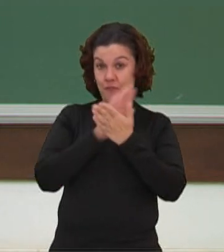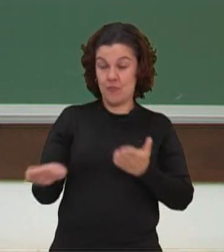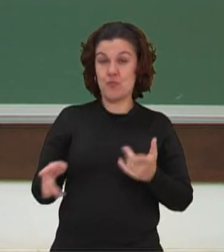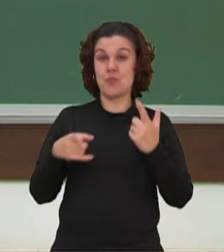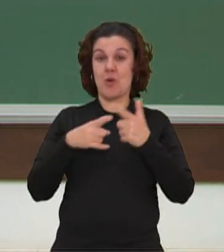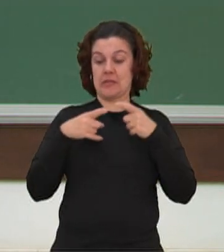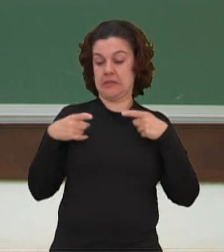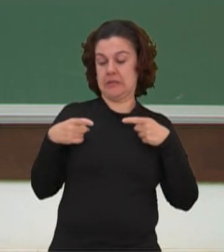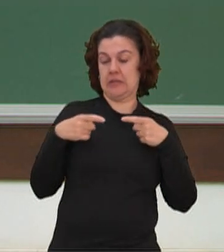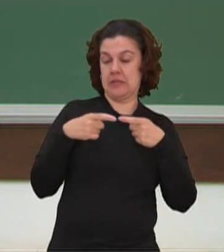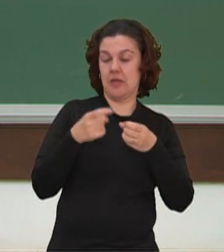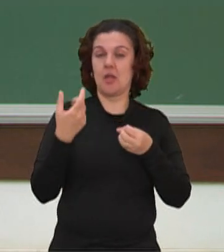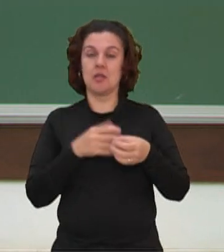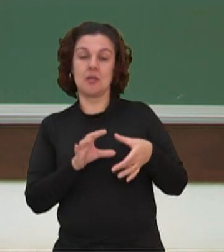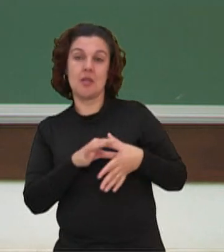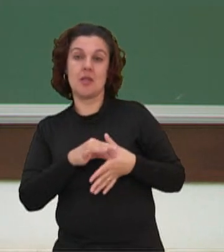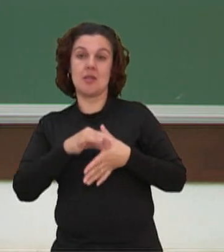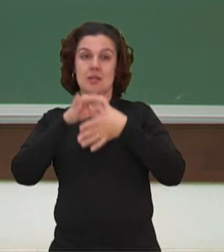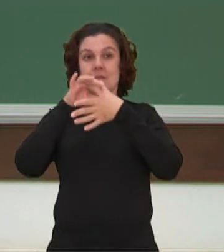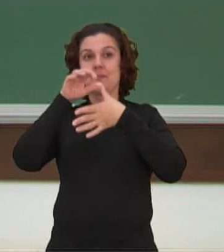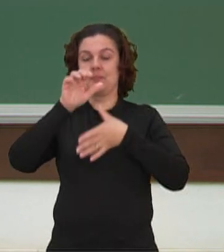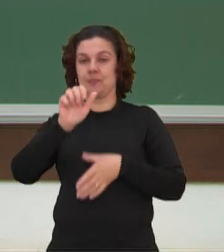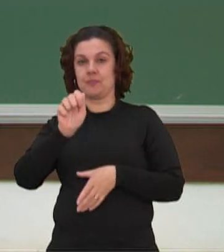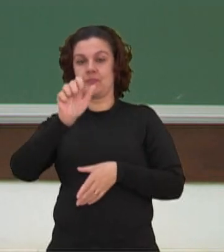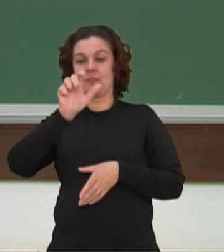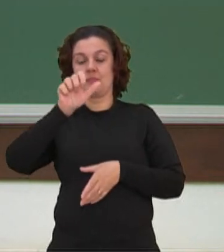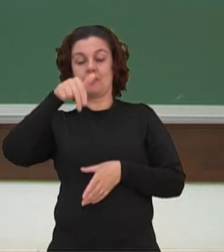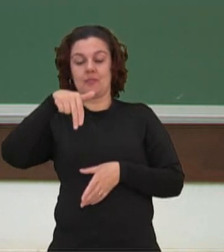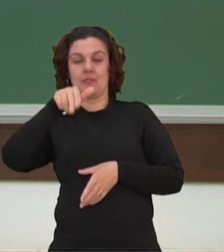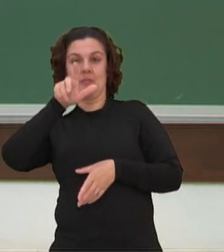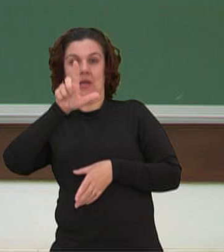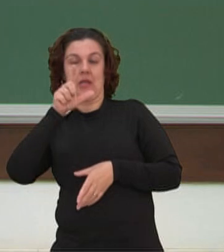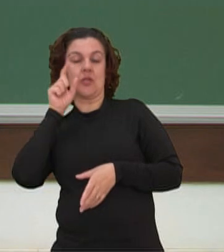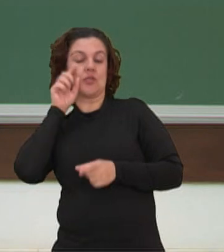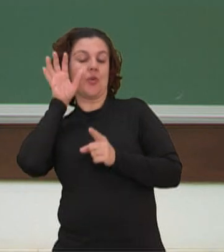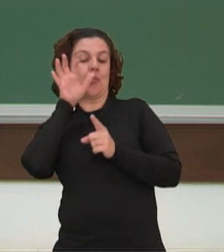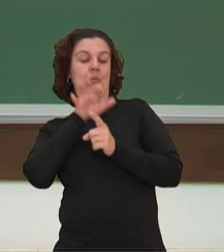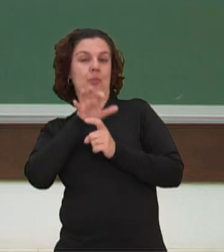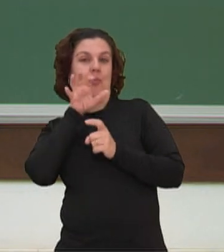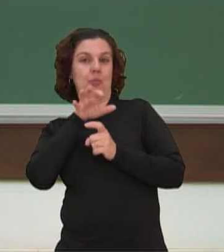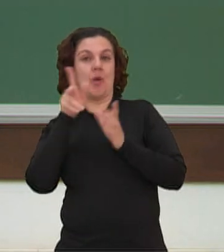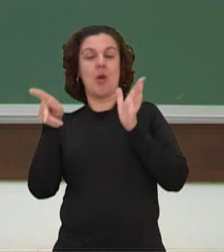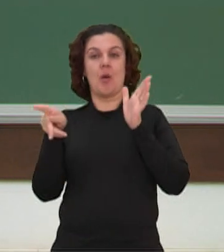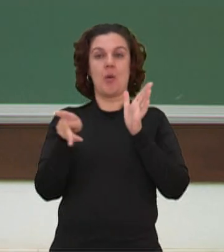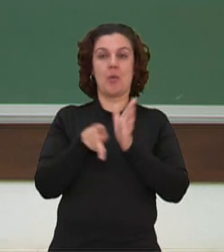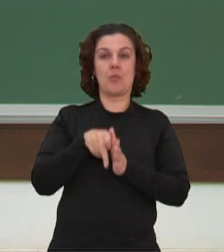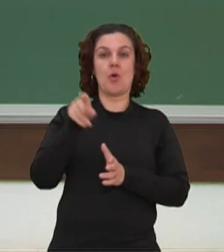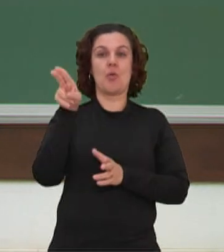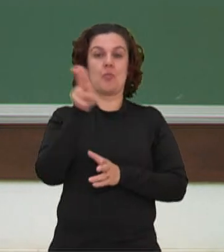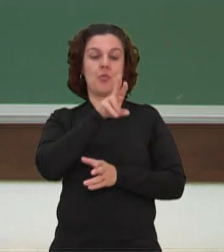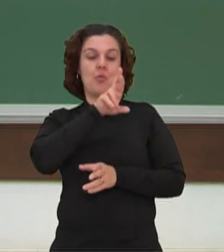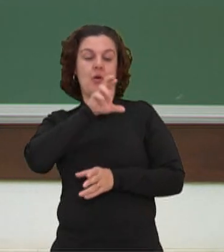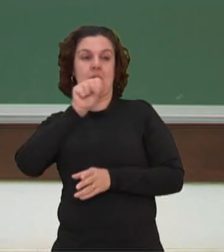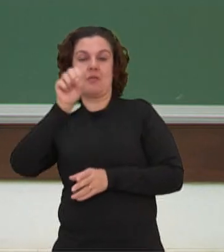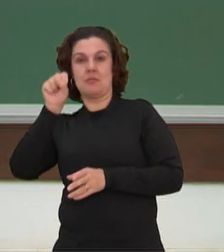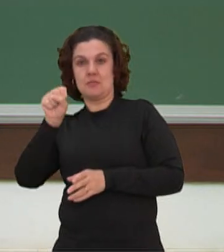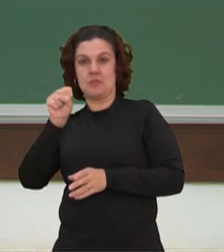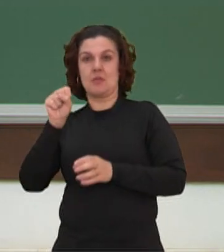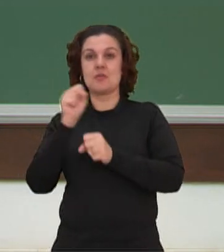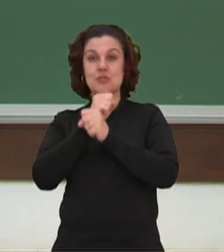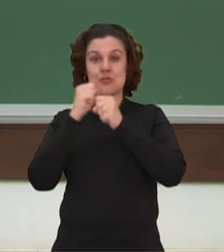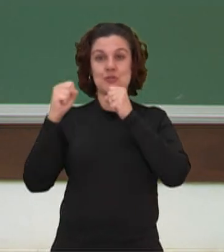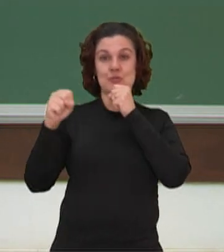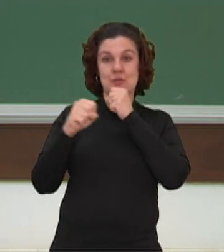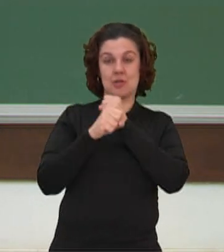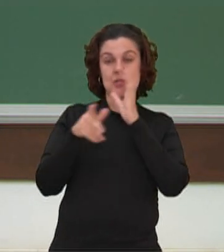liderou essa Aliança Nacional Libertadora, que tinha uma inspiração na União Soviética, no socialismo da União